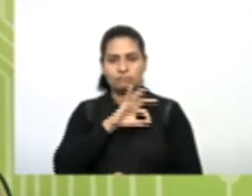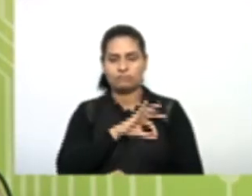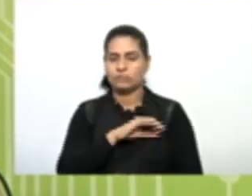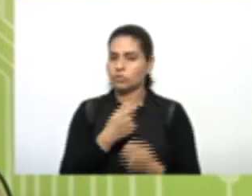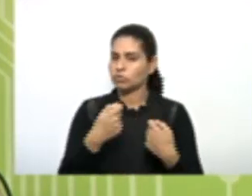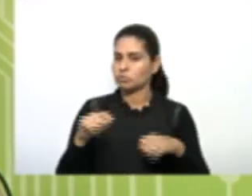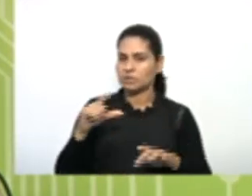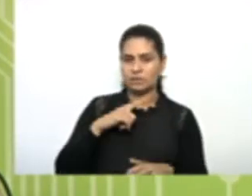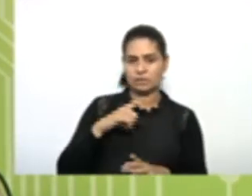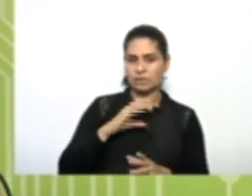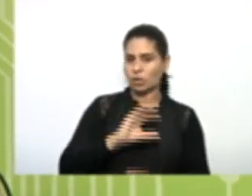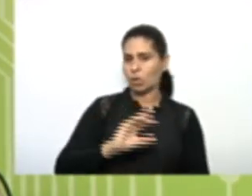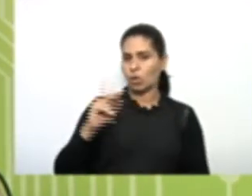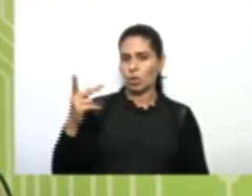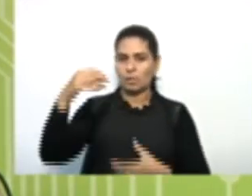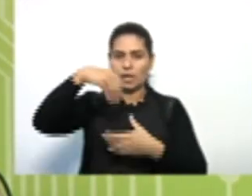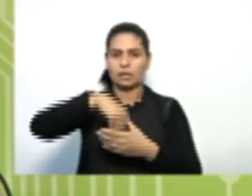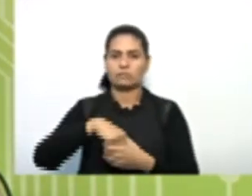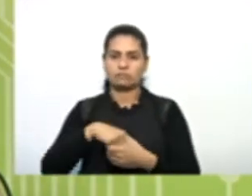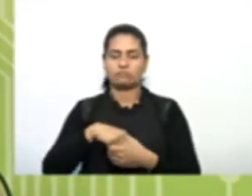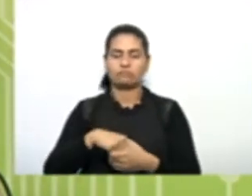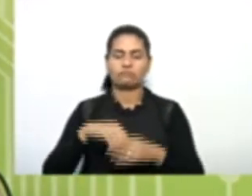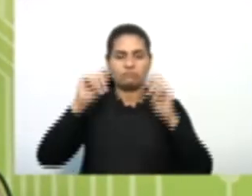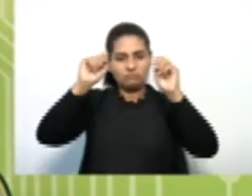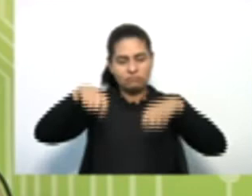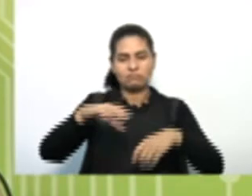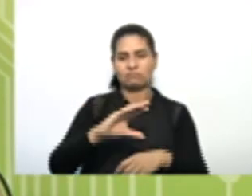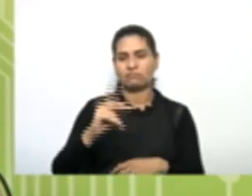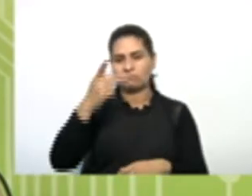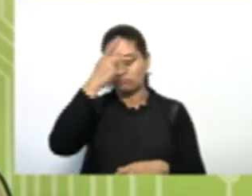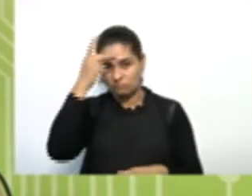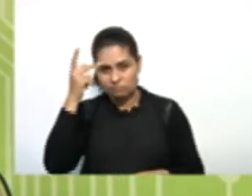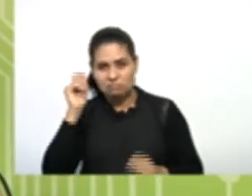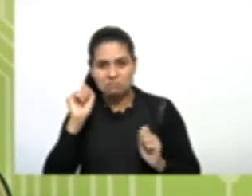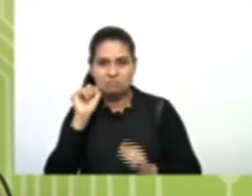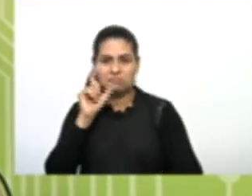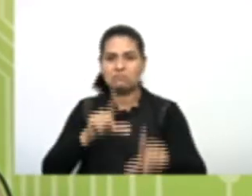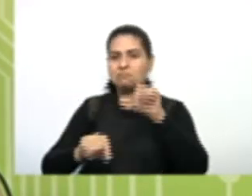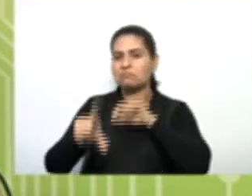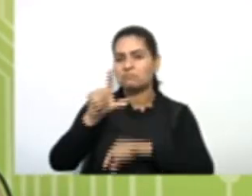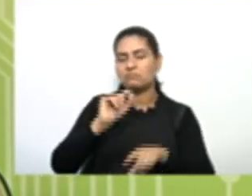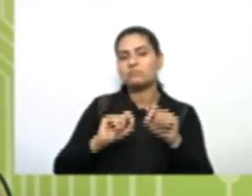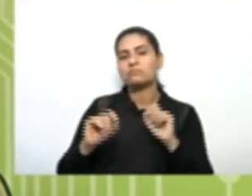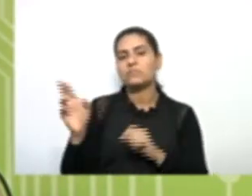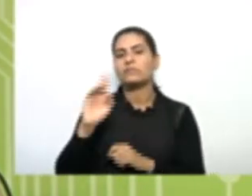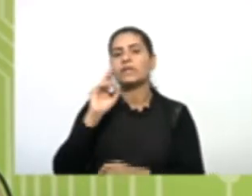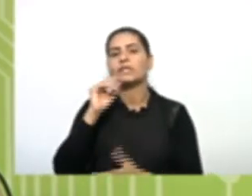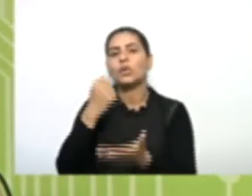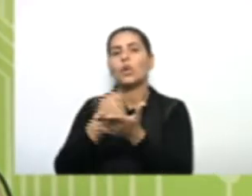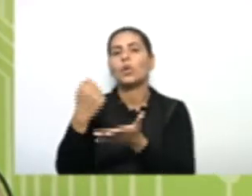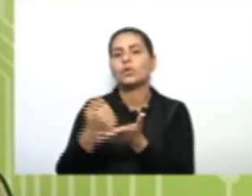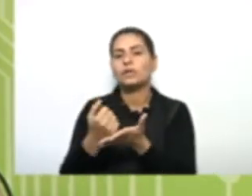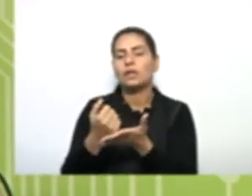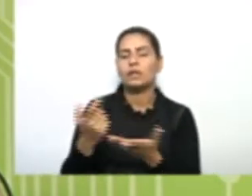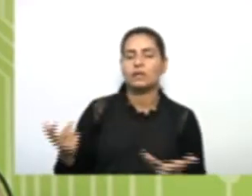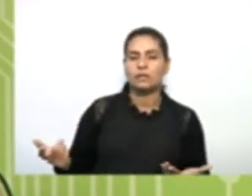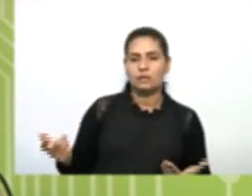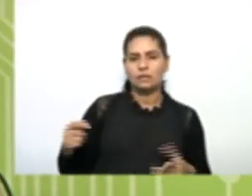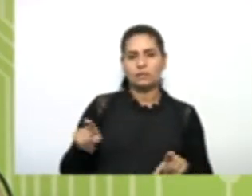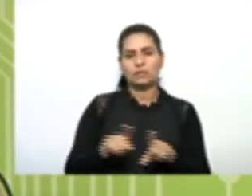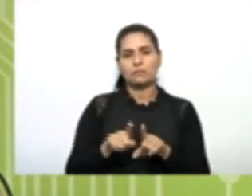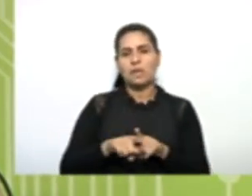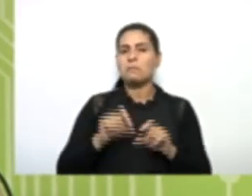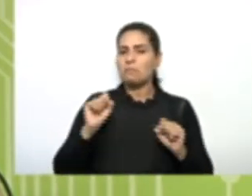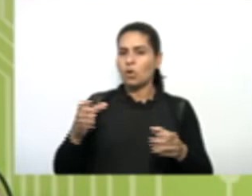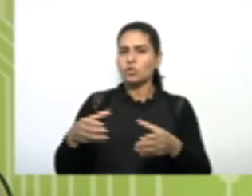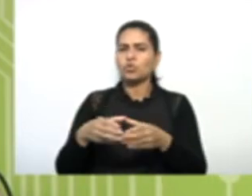precisam ser cooperadas, né? Os cooperados podem escolher quem vai ser contratado, a gente pode ter uma delegação